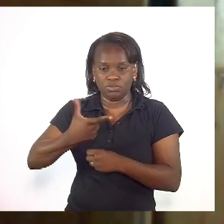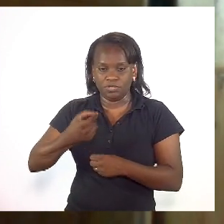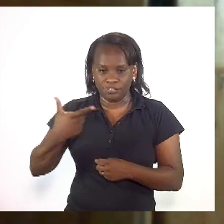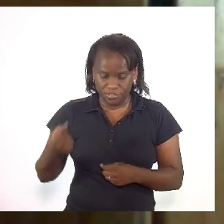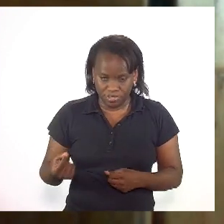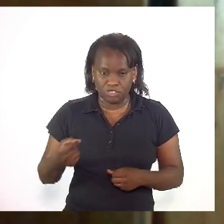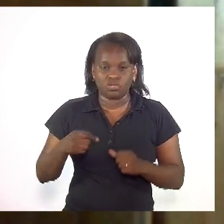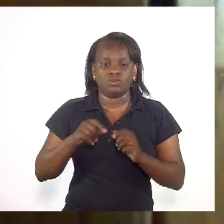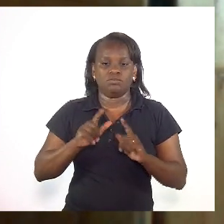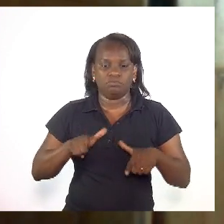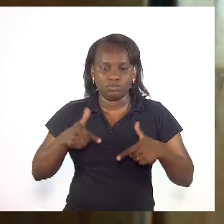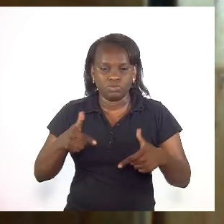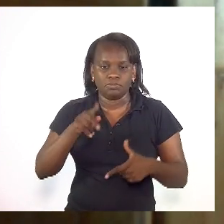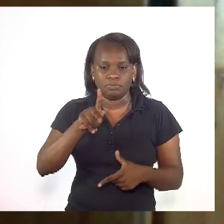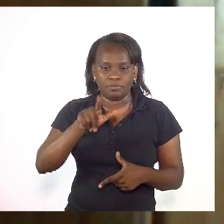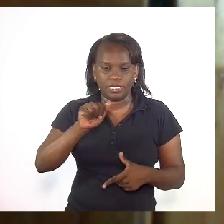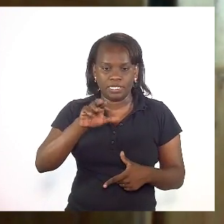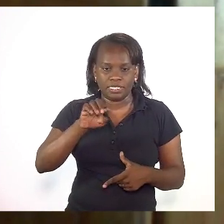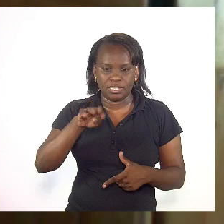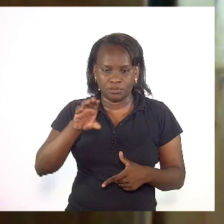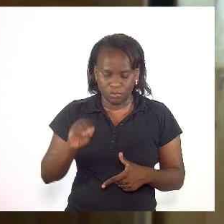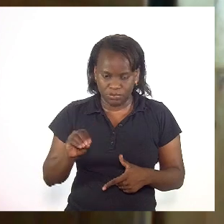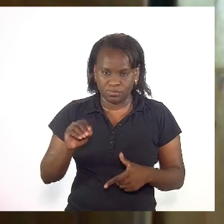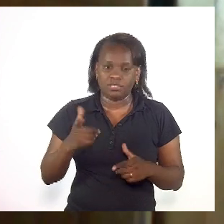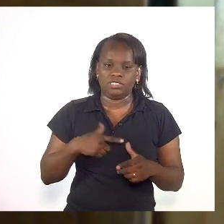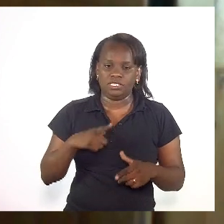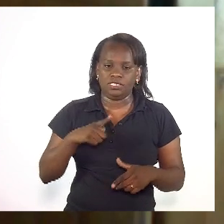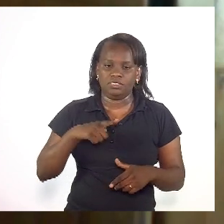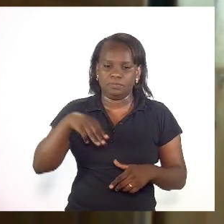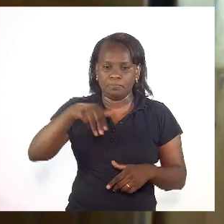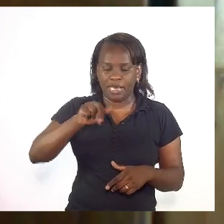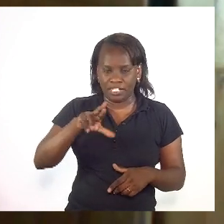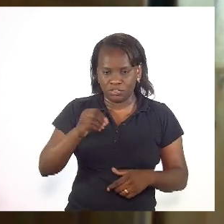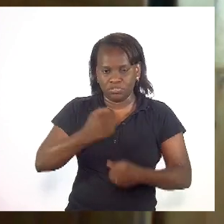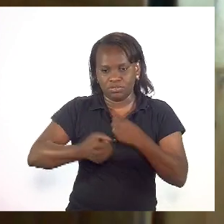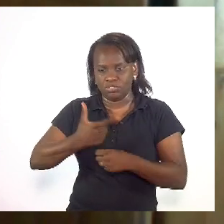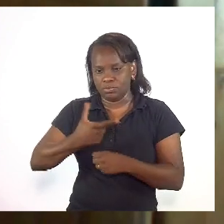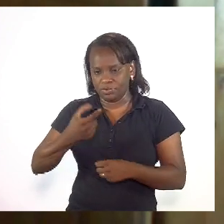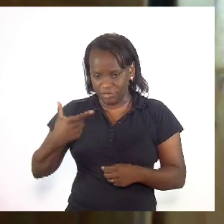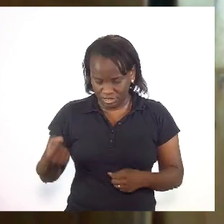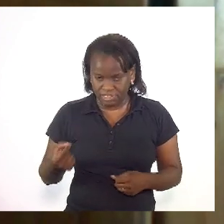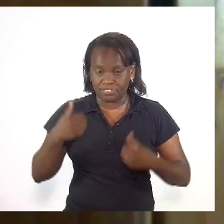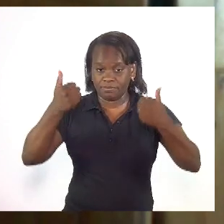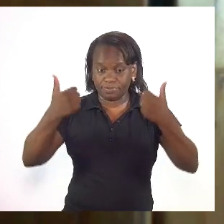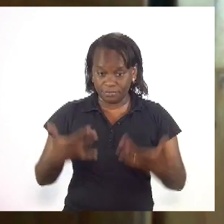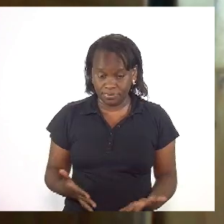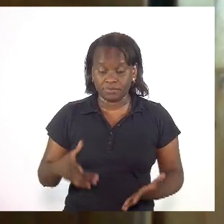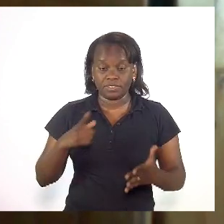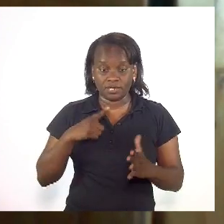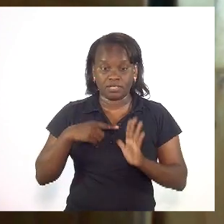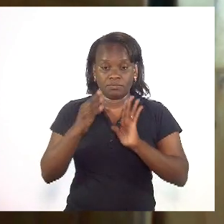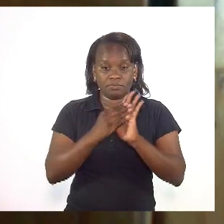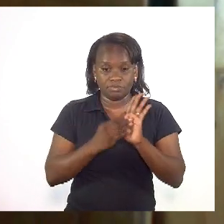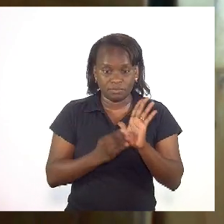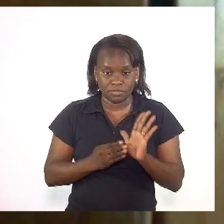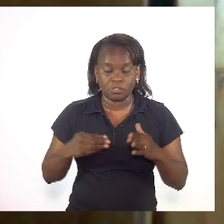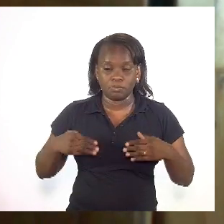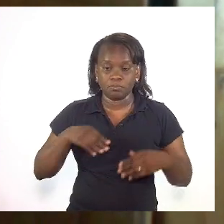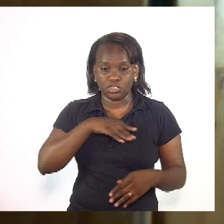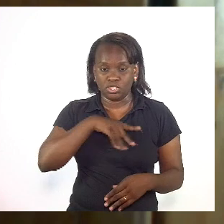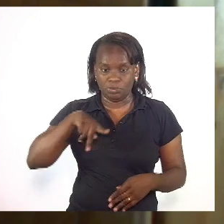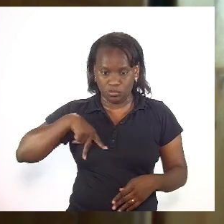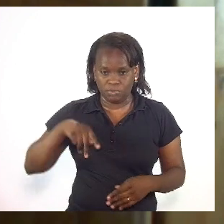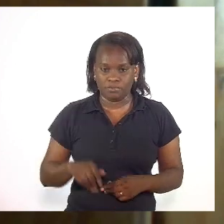se deu em 26/5/20, quando ele retrata o que escreveu o Ministério